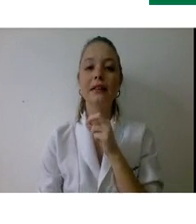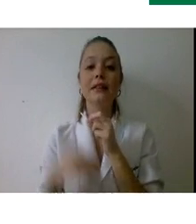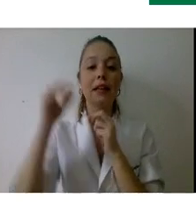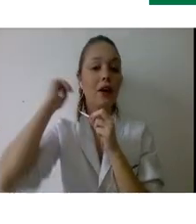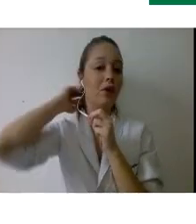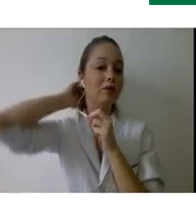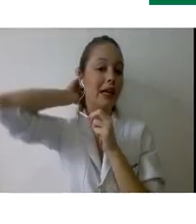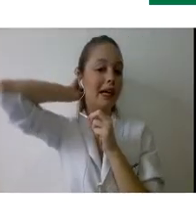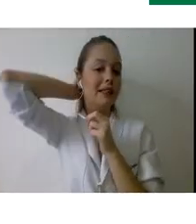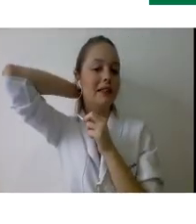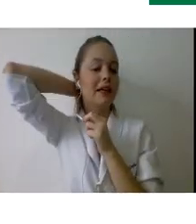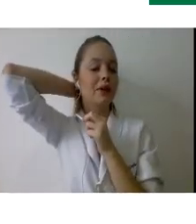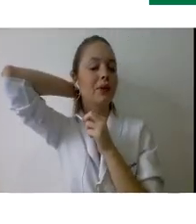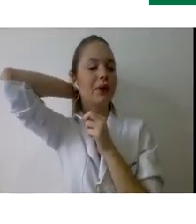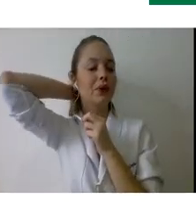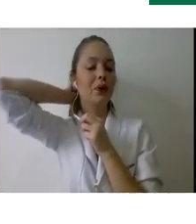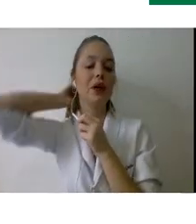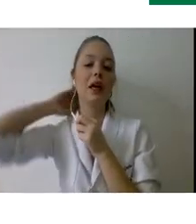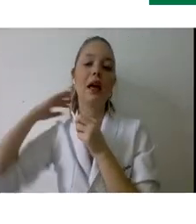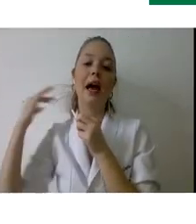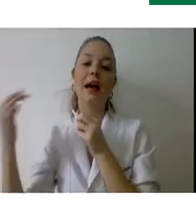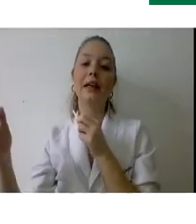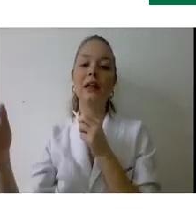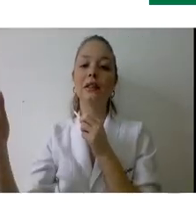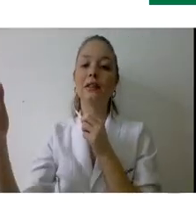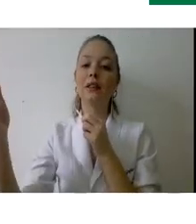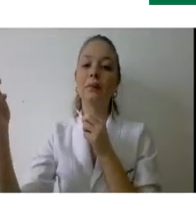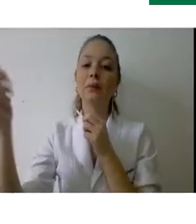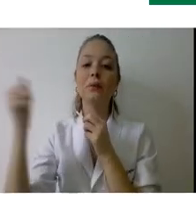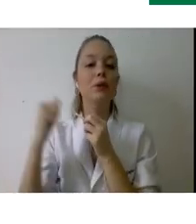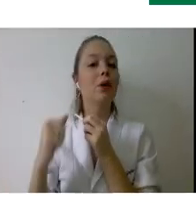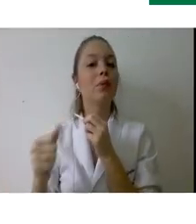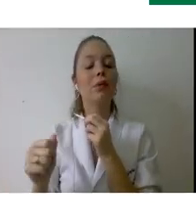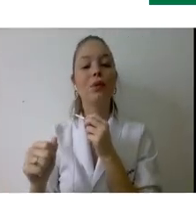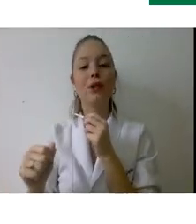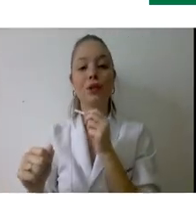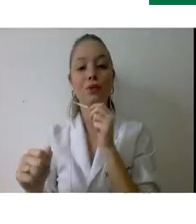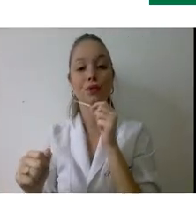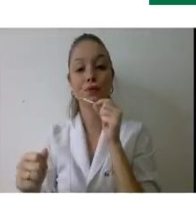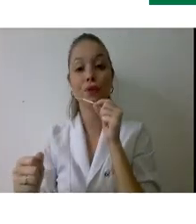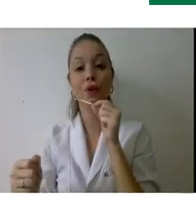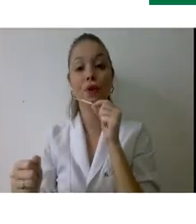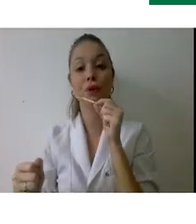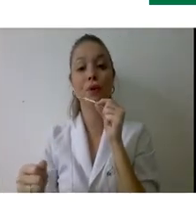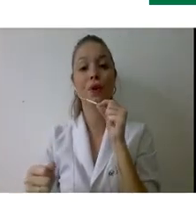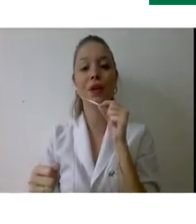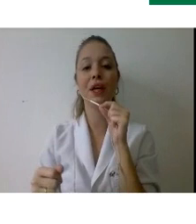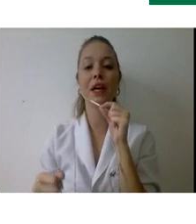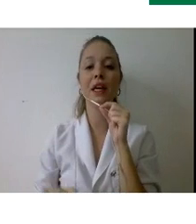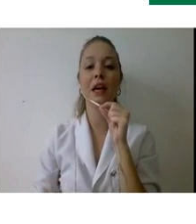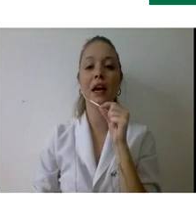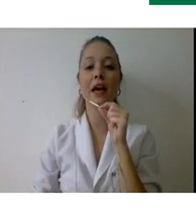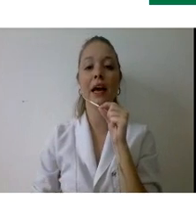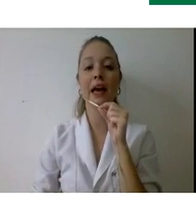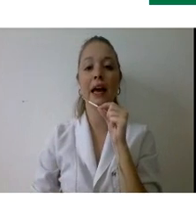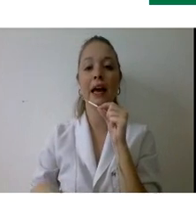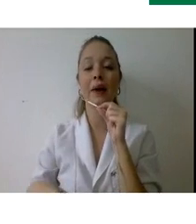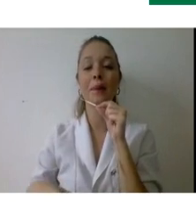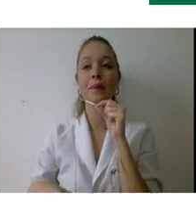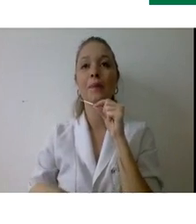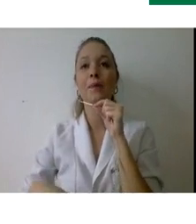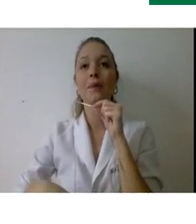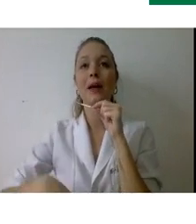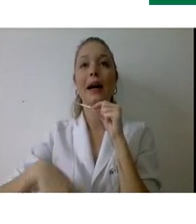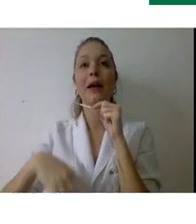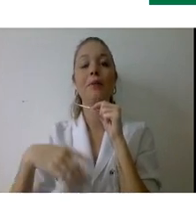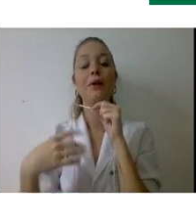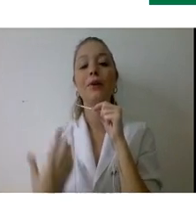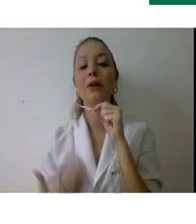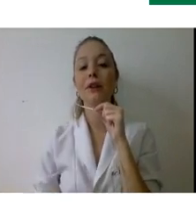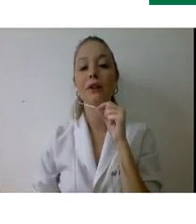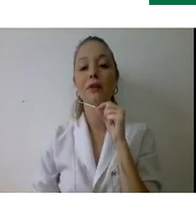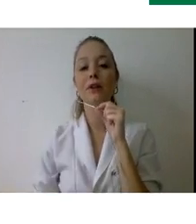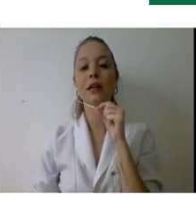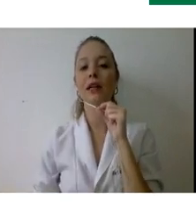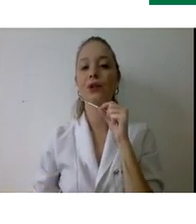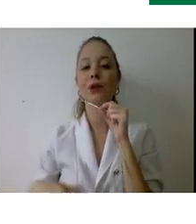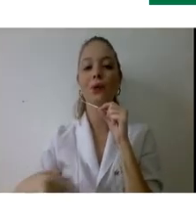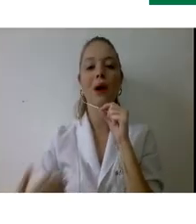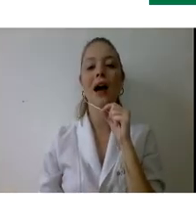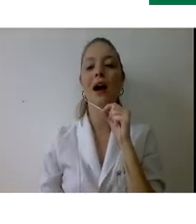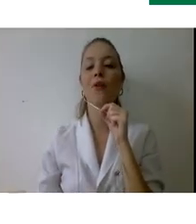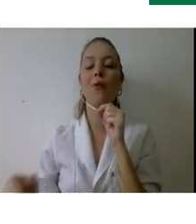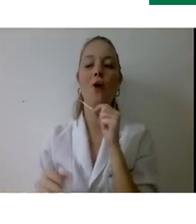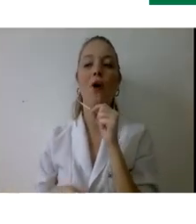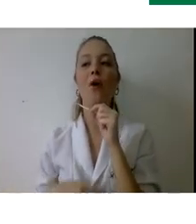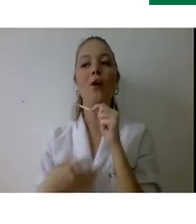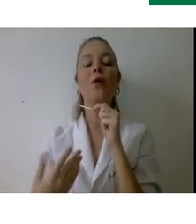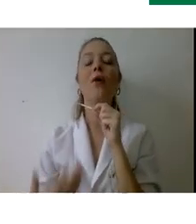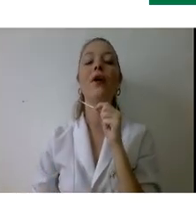são aquelas que acontecem, né, quando a criança puxa alguma coisa do fogo e aí cai muito líquido